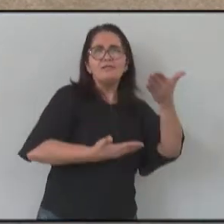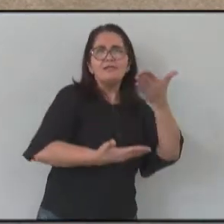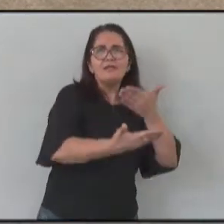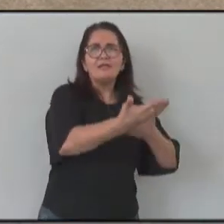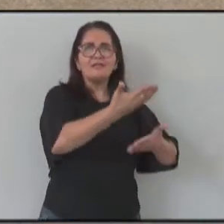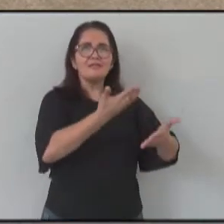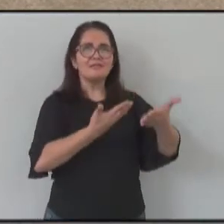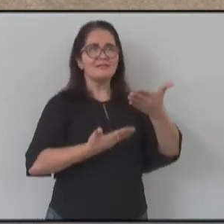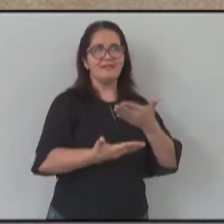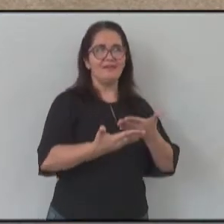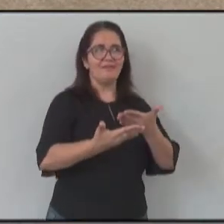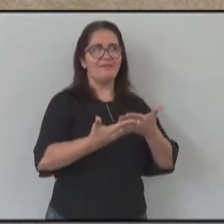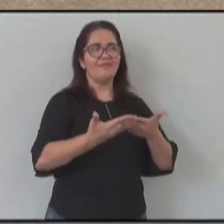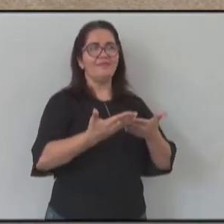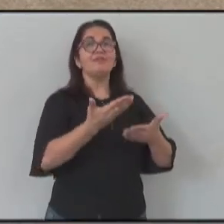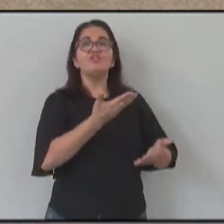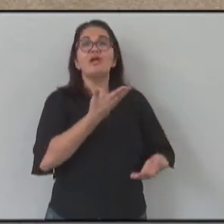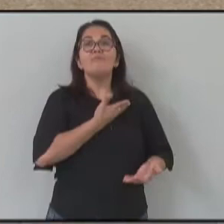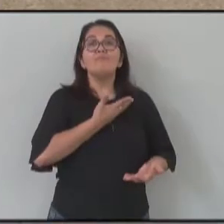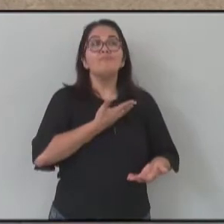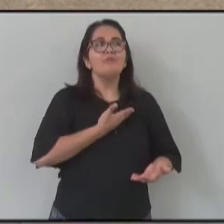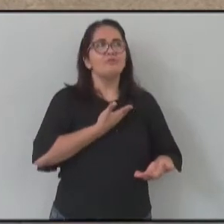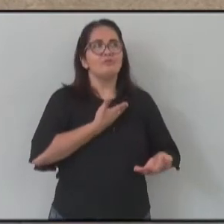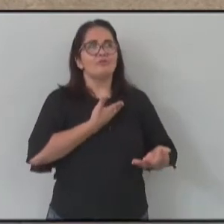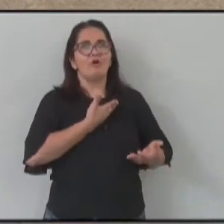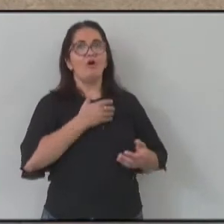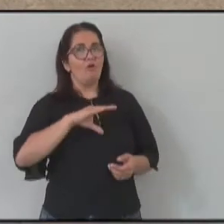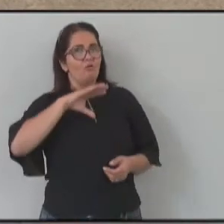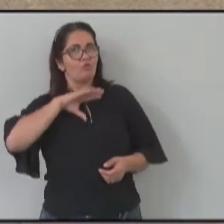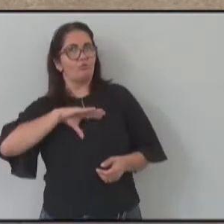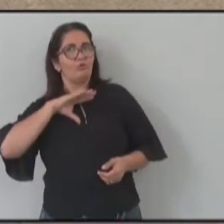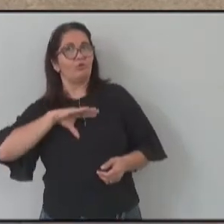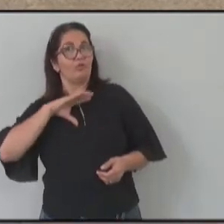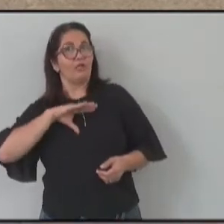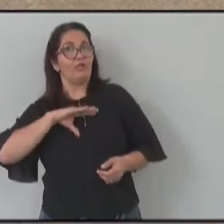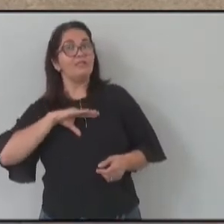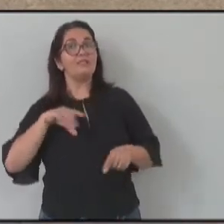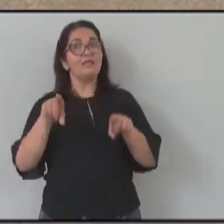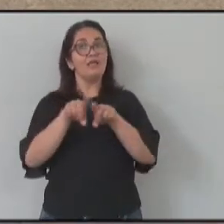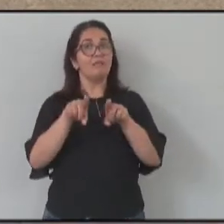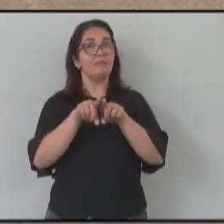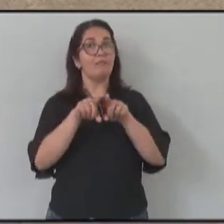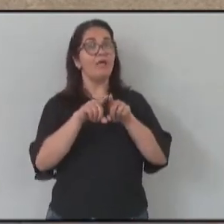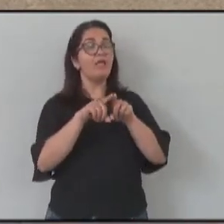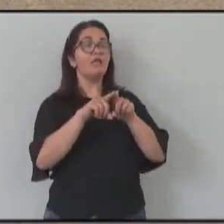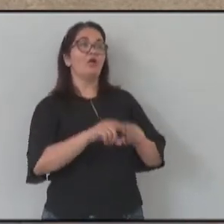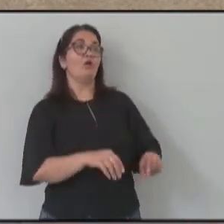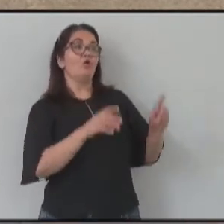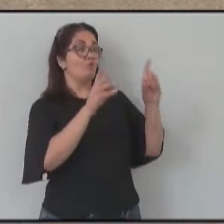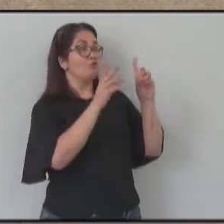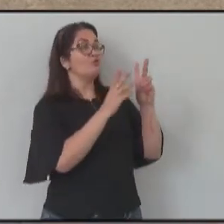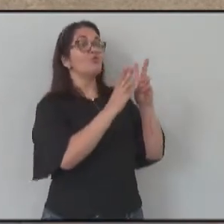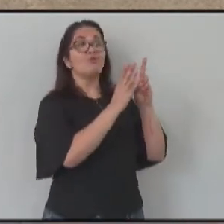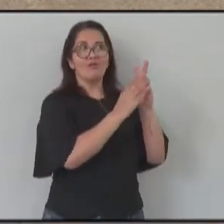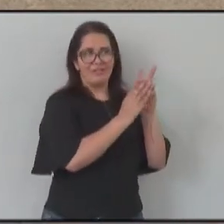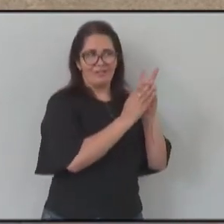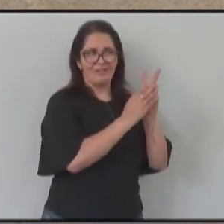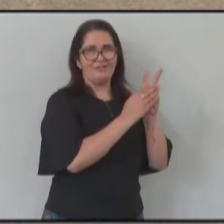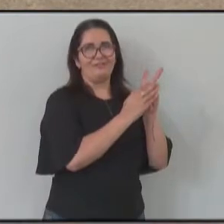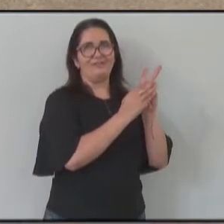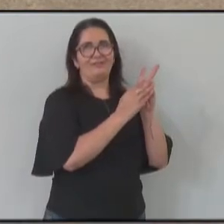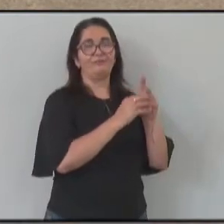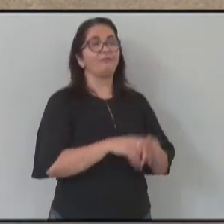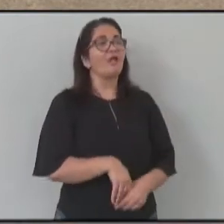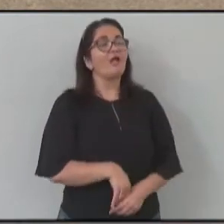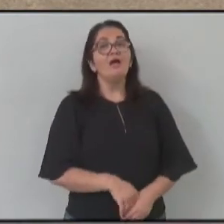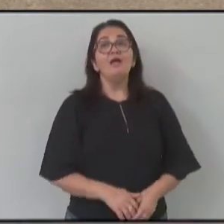índios. Mesmo sendo nativos, os índios ficaram encantados com eles, porque